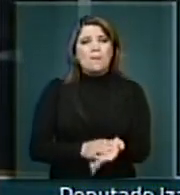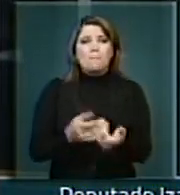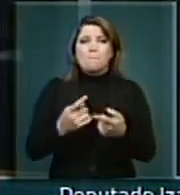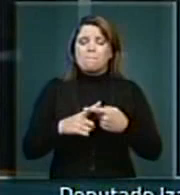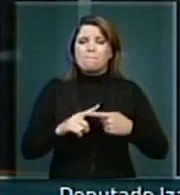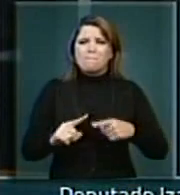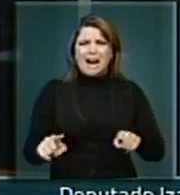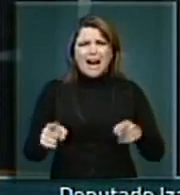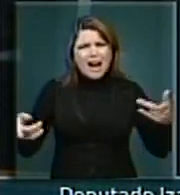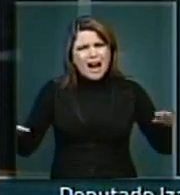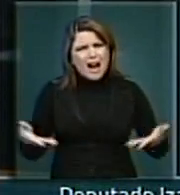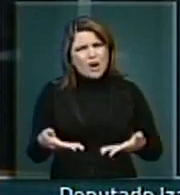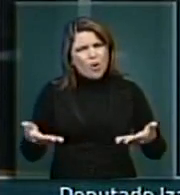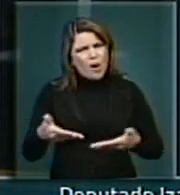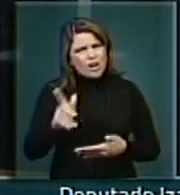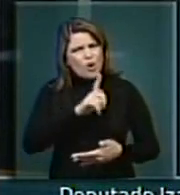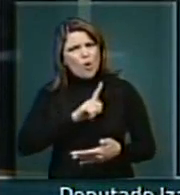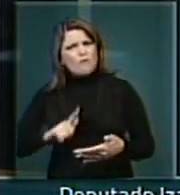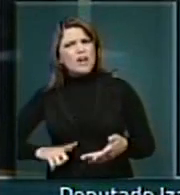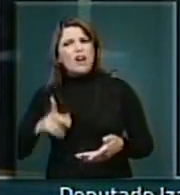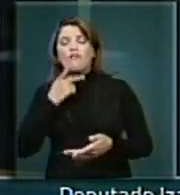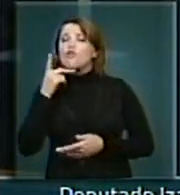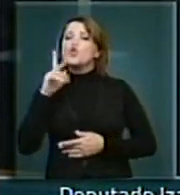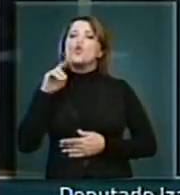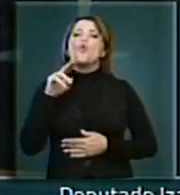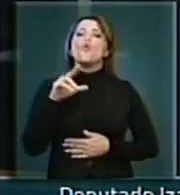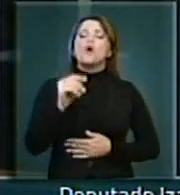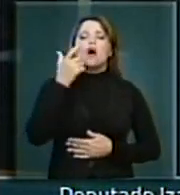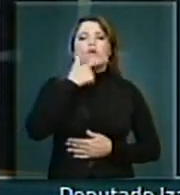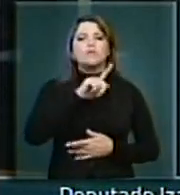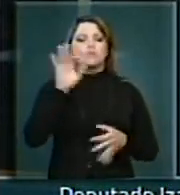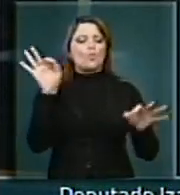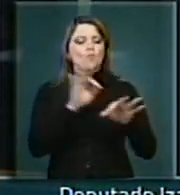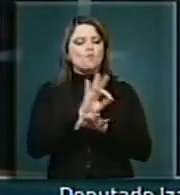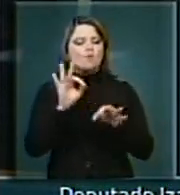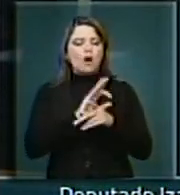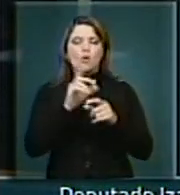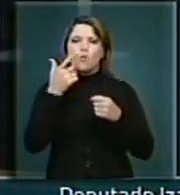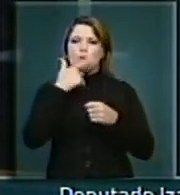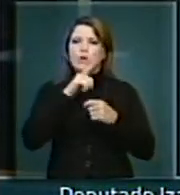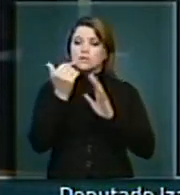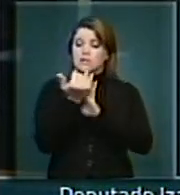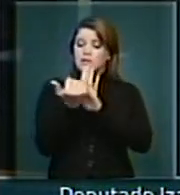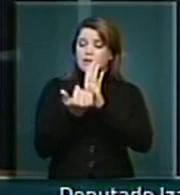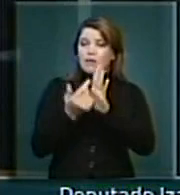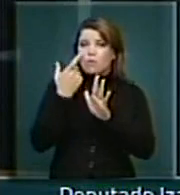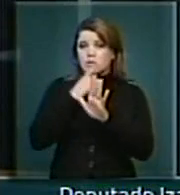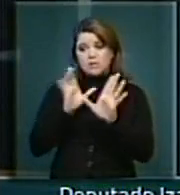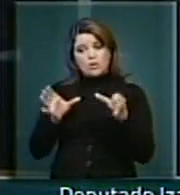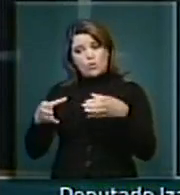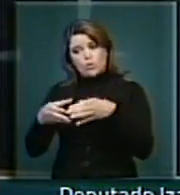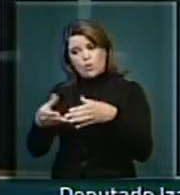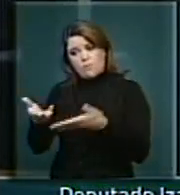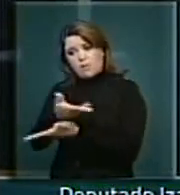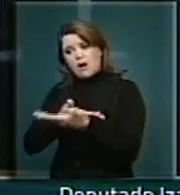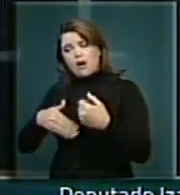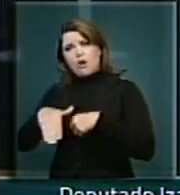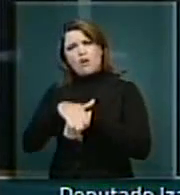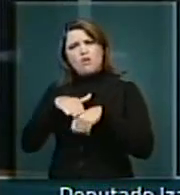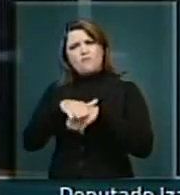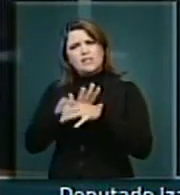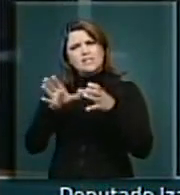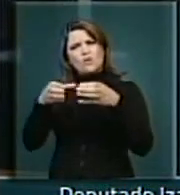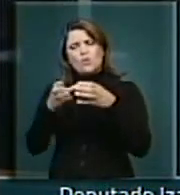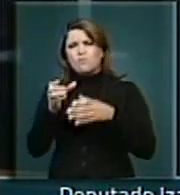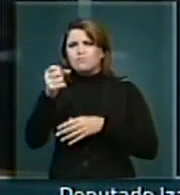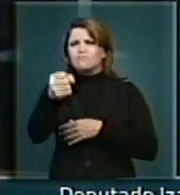sequer estão recebendo, o governador jamais, não conseguiu ainda abrir a sua agenda para receber essa